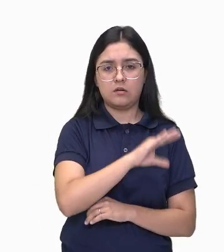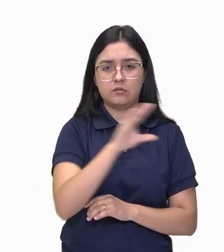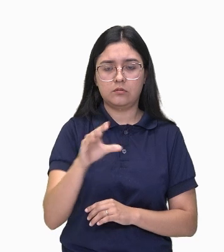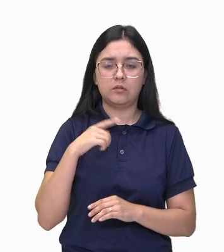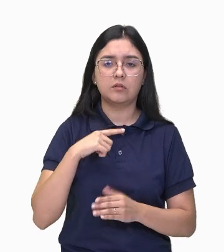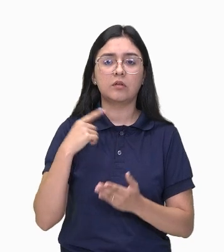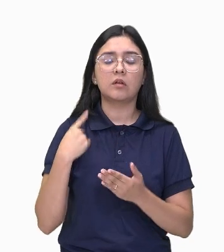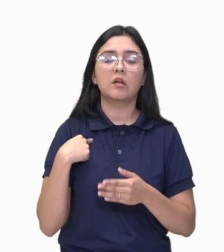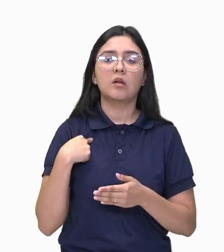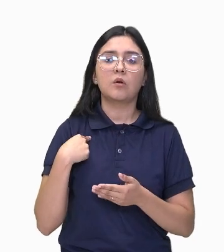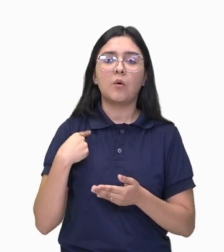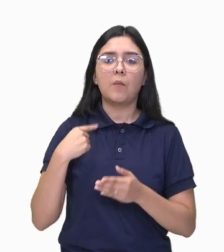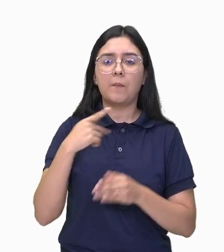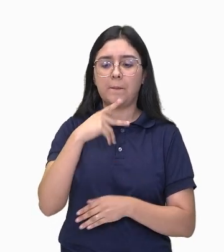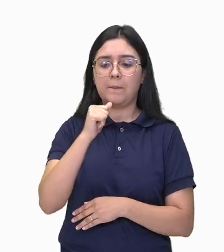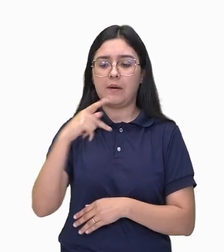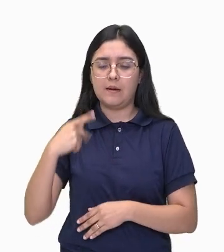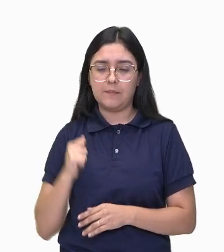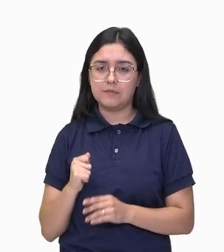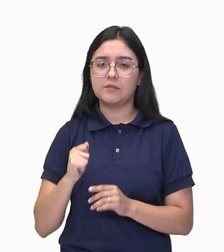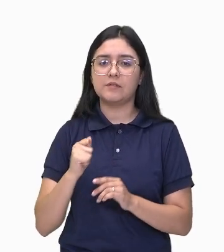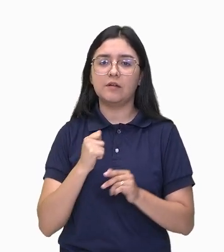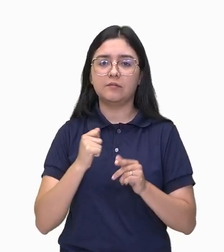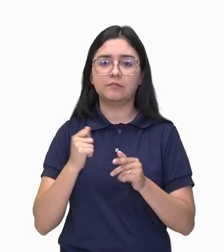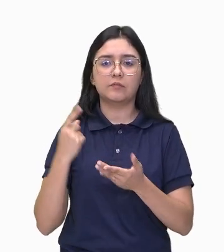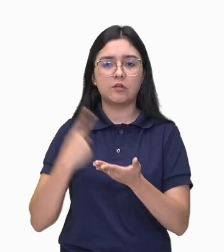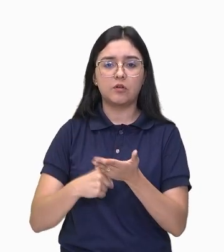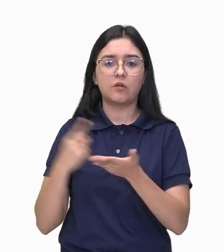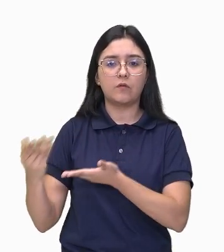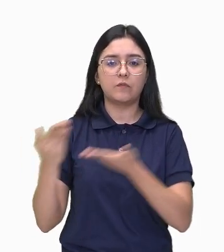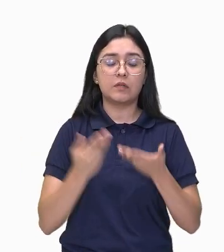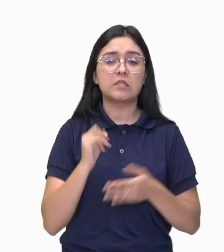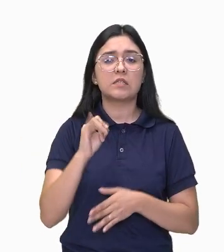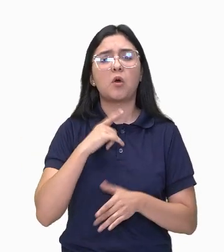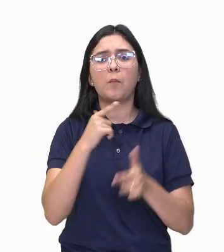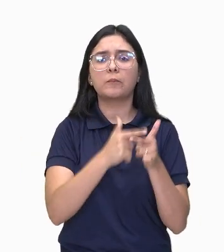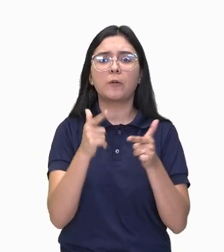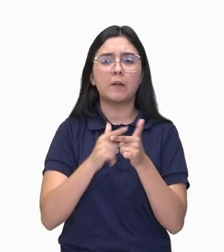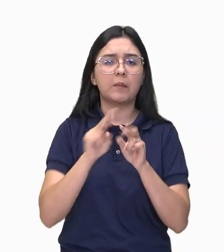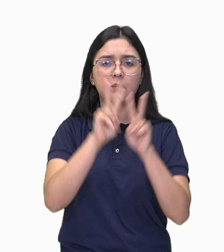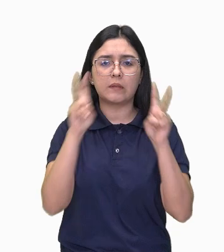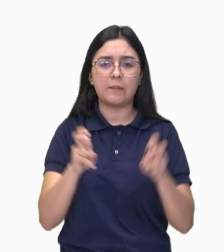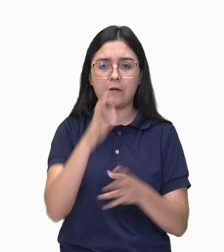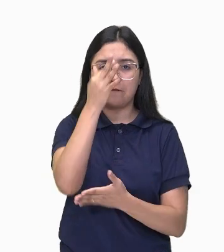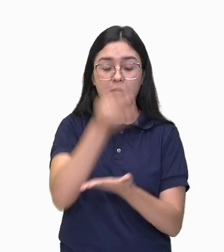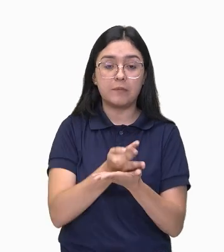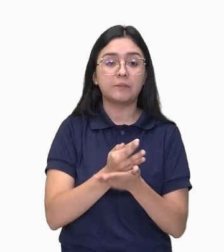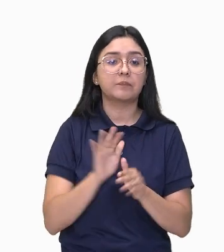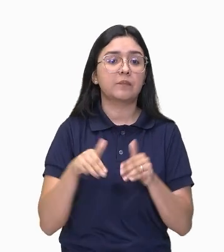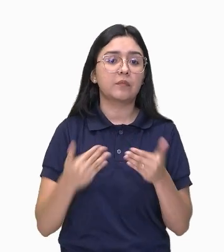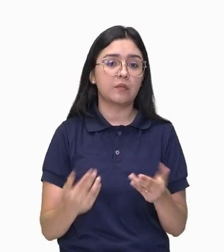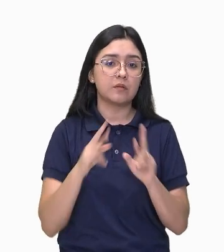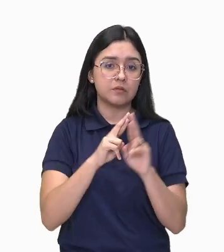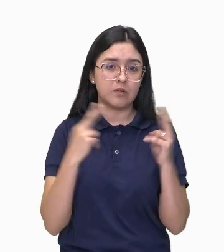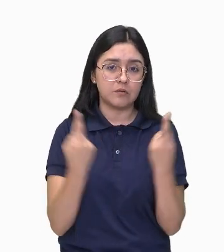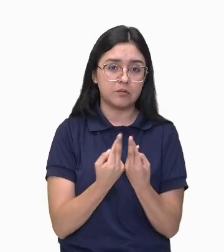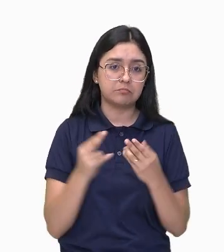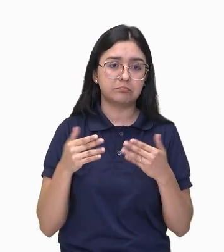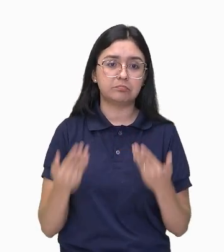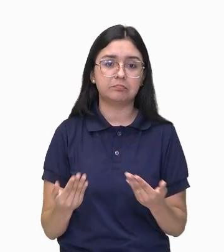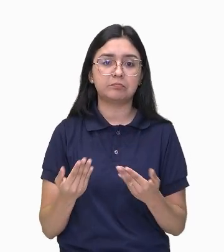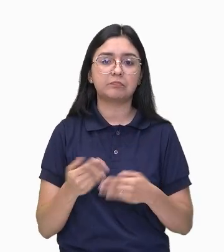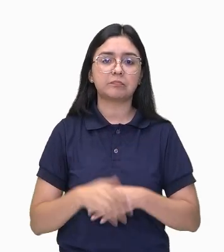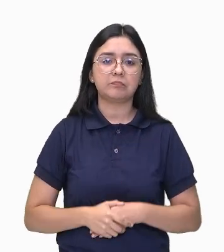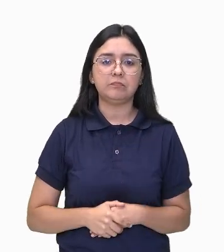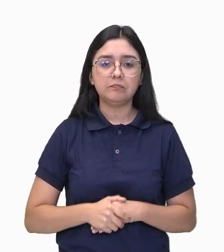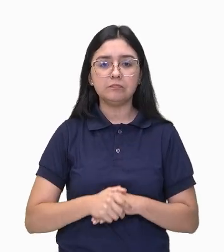surge uma questão grave sobre a fé. Vamos adiante. O Concílio de Trento, desta maneira, o Concílio de